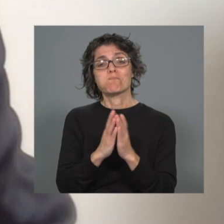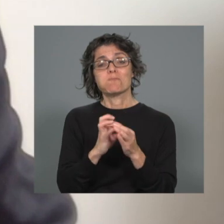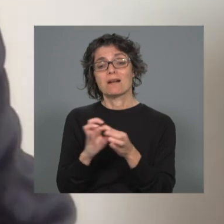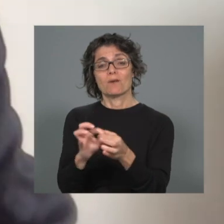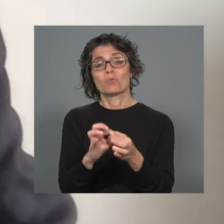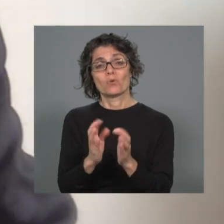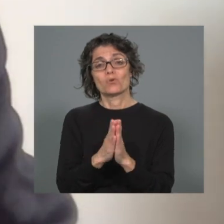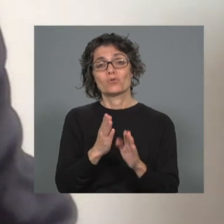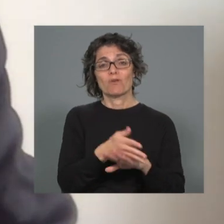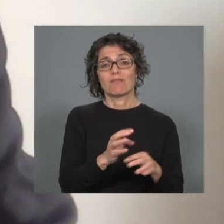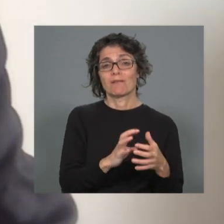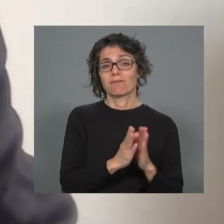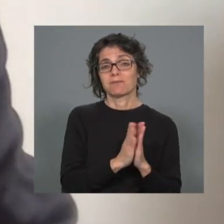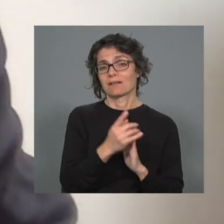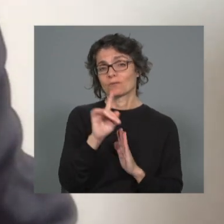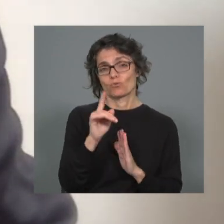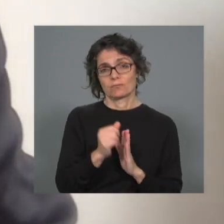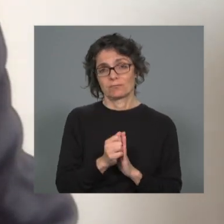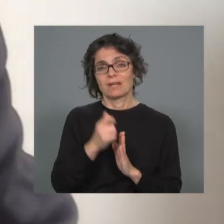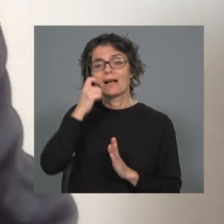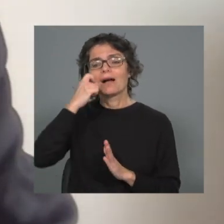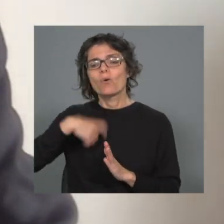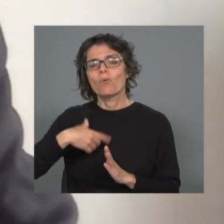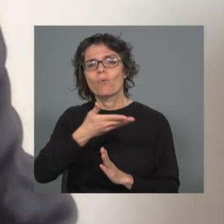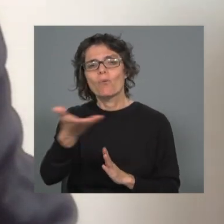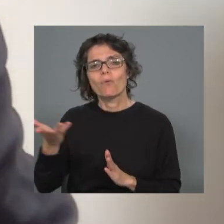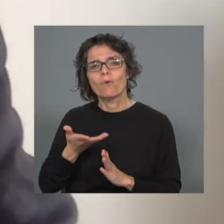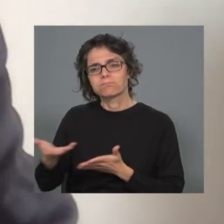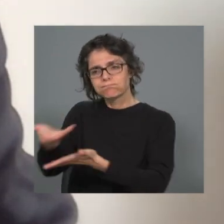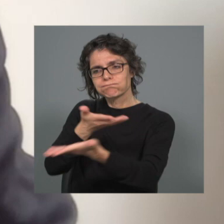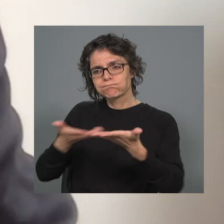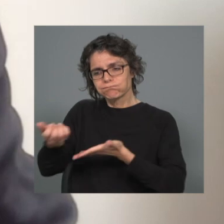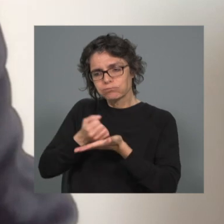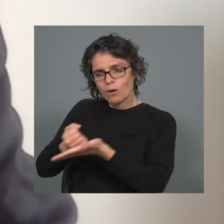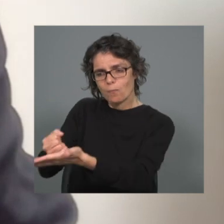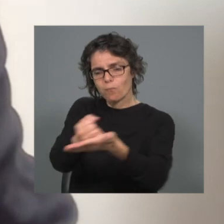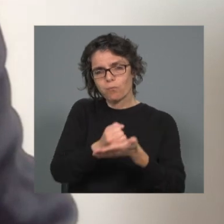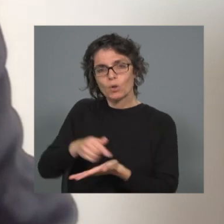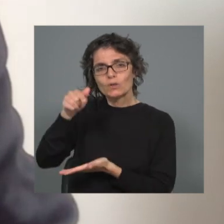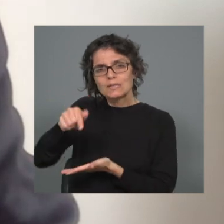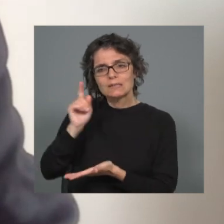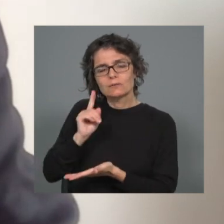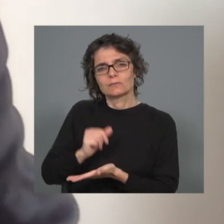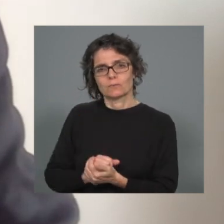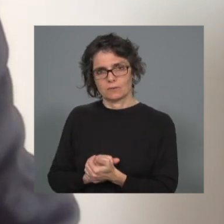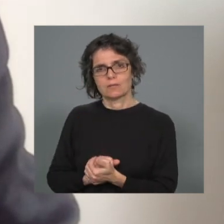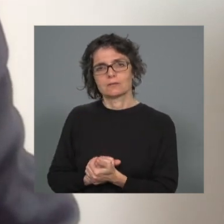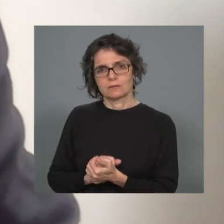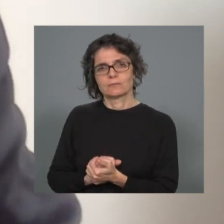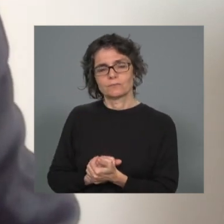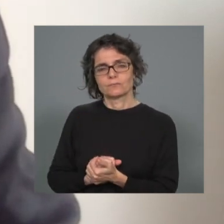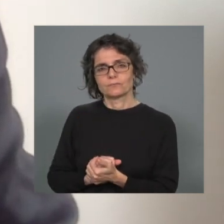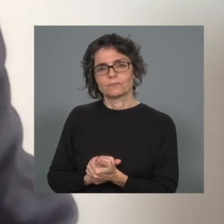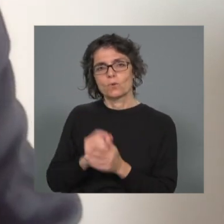professa. Então temos de construir a fraternidade humana entre todos e as relações humanas na lealdade, na fraternidade e no bem